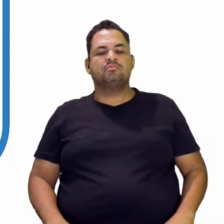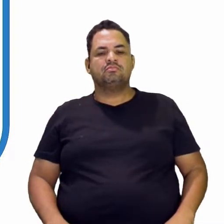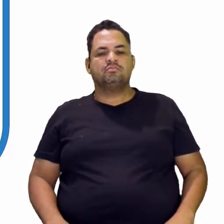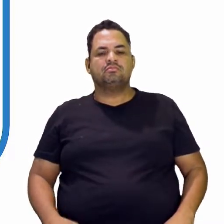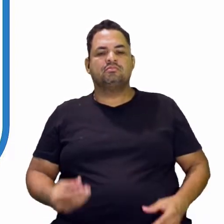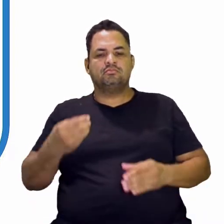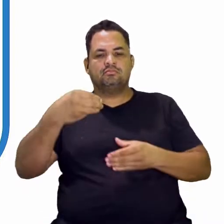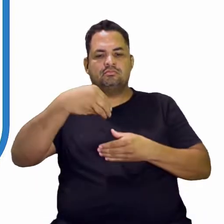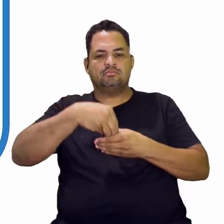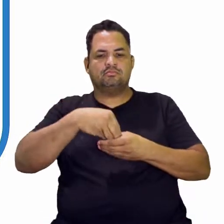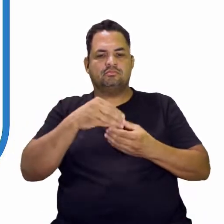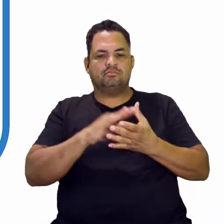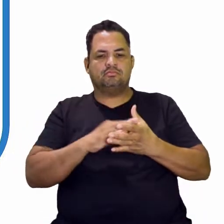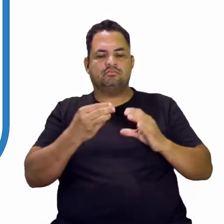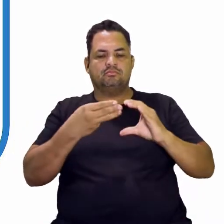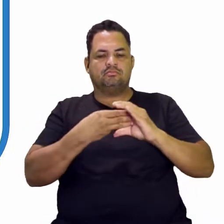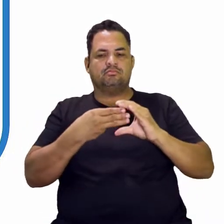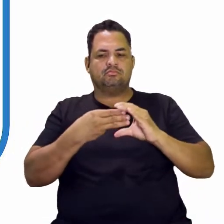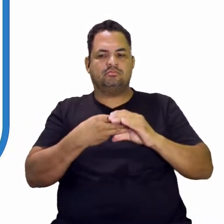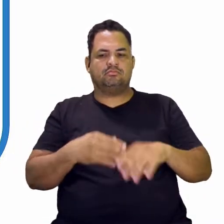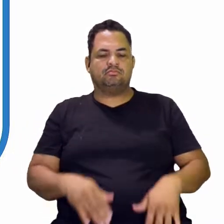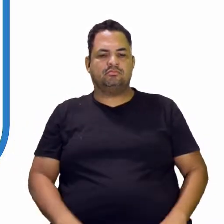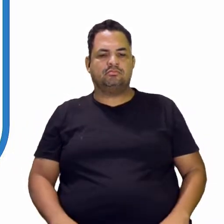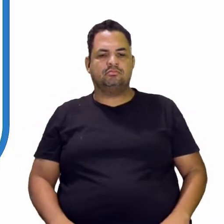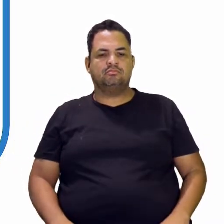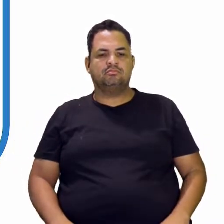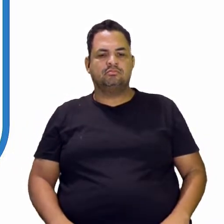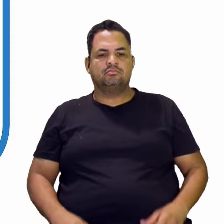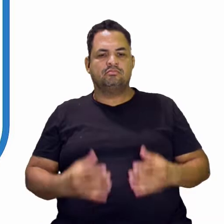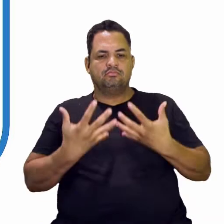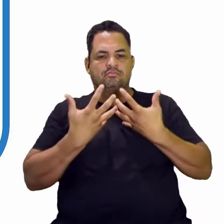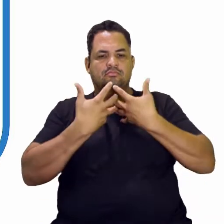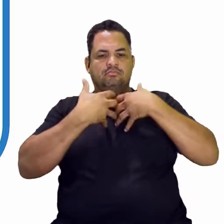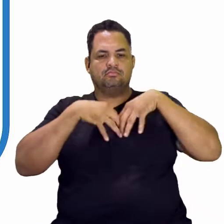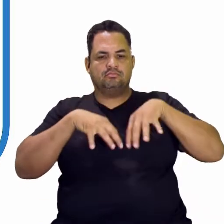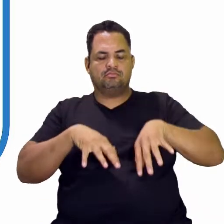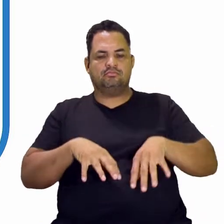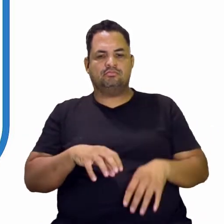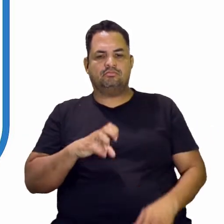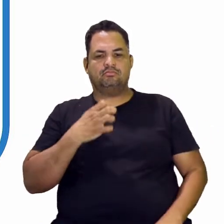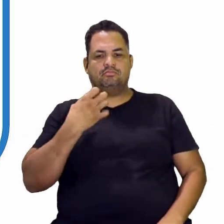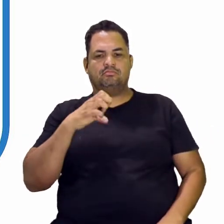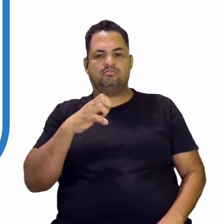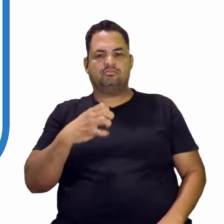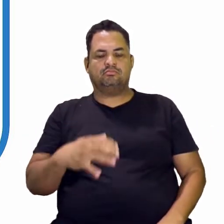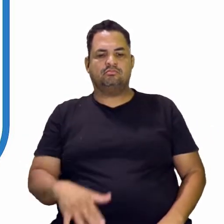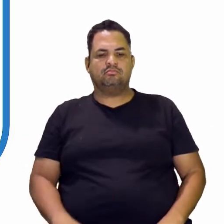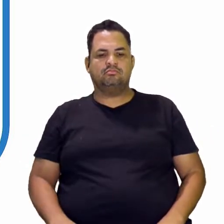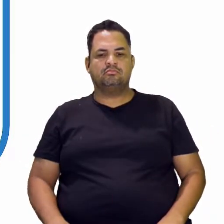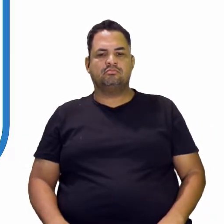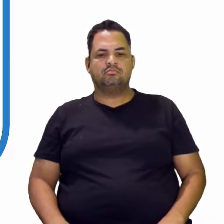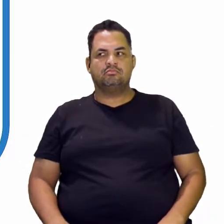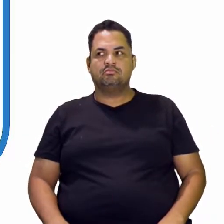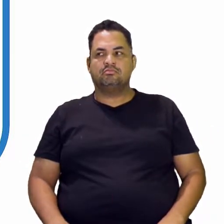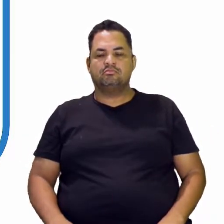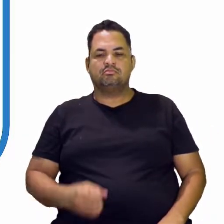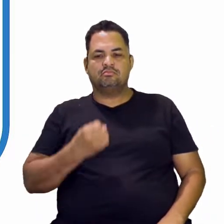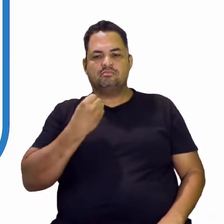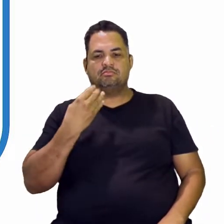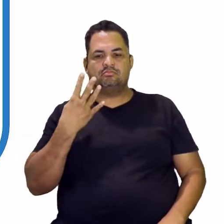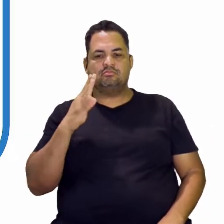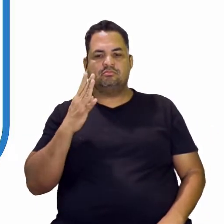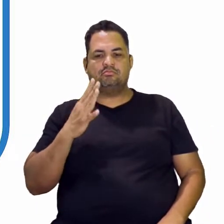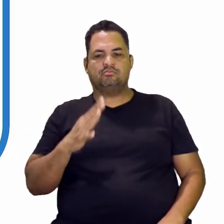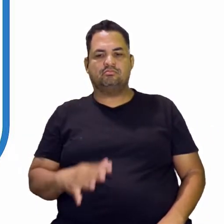ali dentro das unidades celulares, tá? Metabolismo energético, eita, aí que é o ponto bom da biologia,